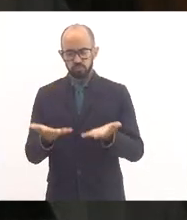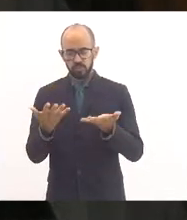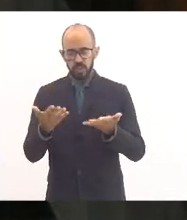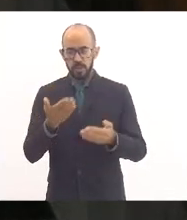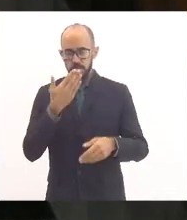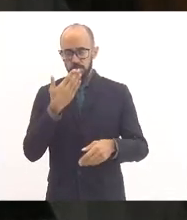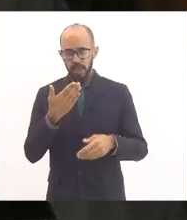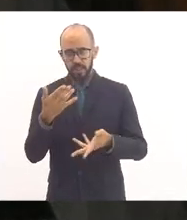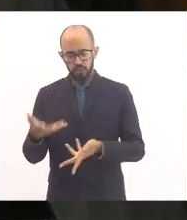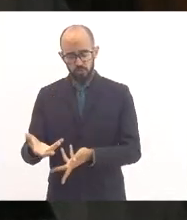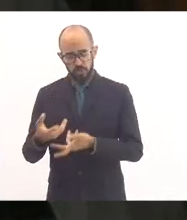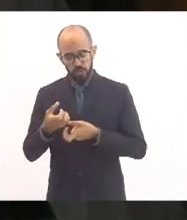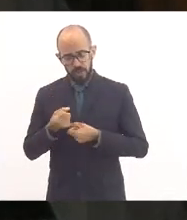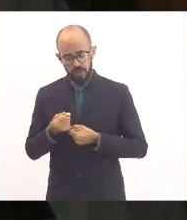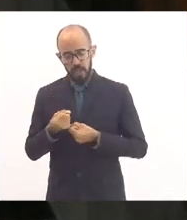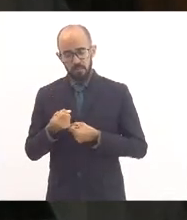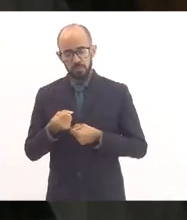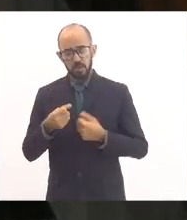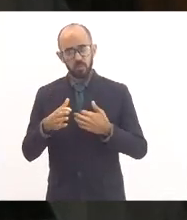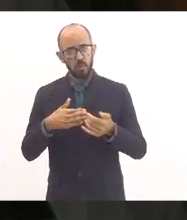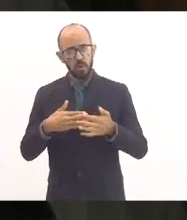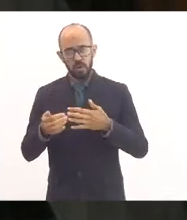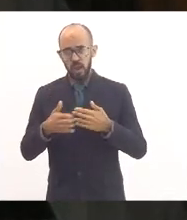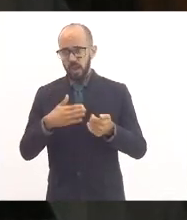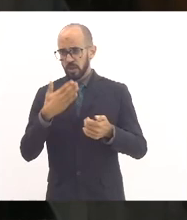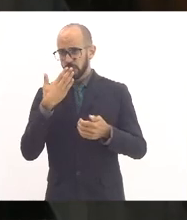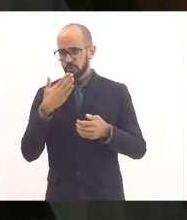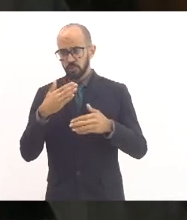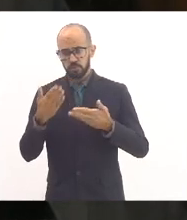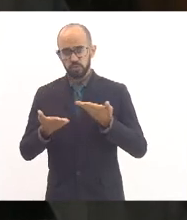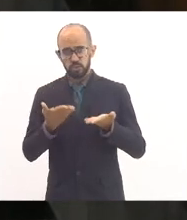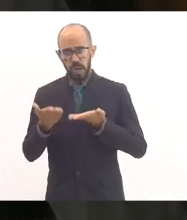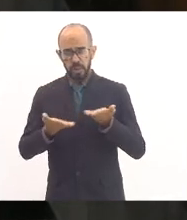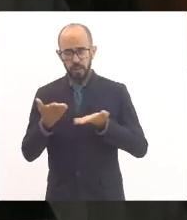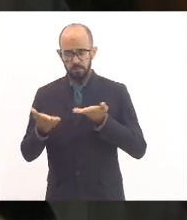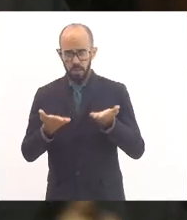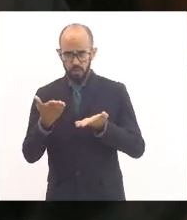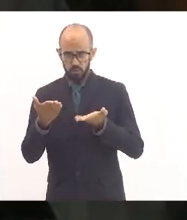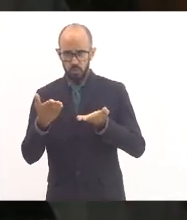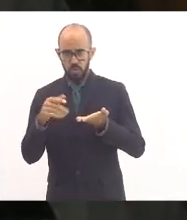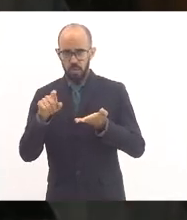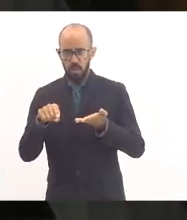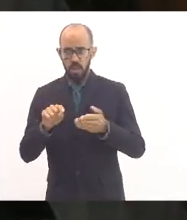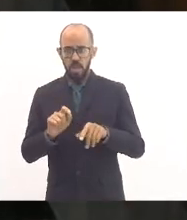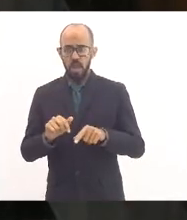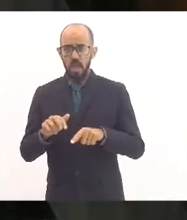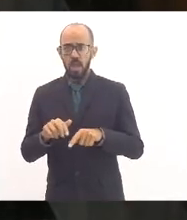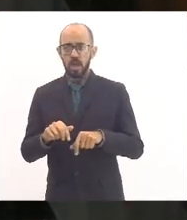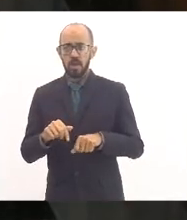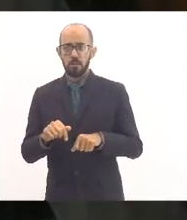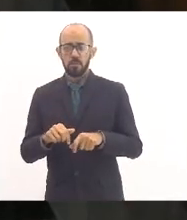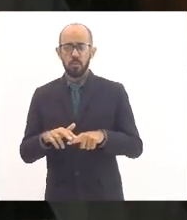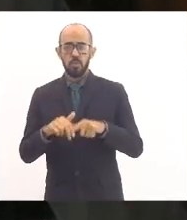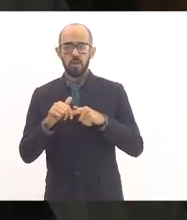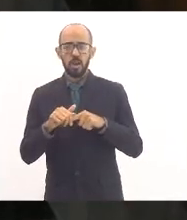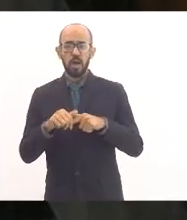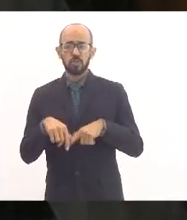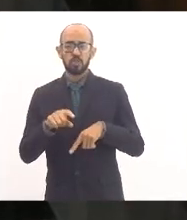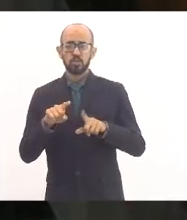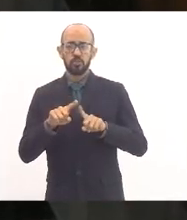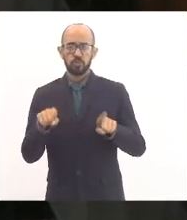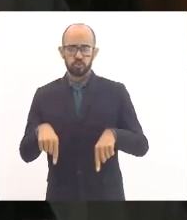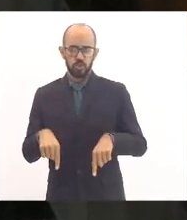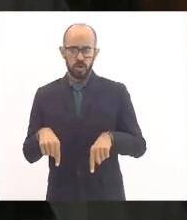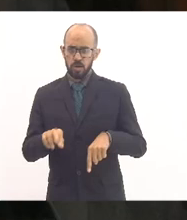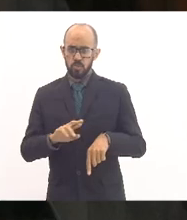quando pede quando recebe qualquer tipo de tratamento da Polícia Civil através de um dos seus agentes não é